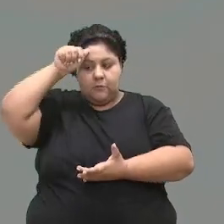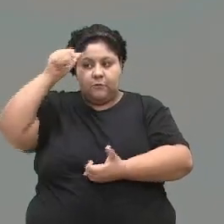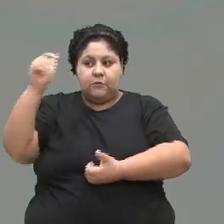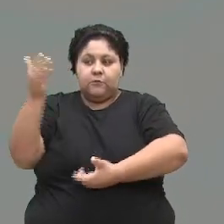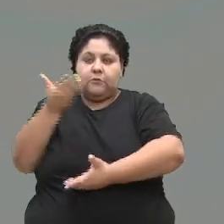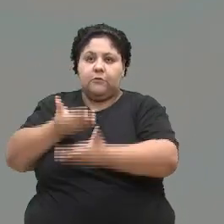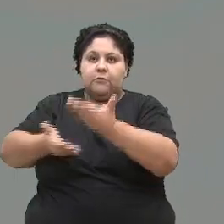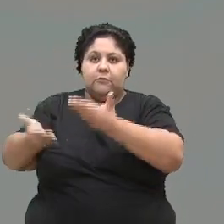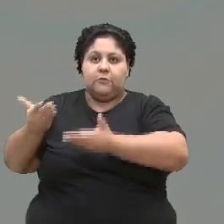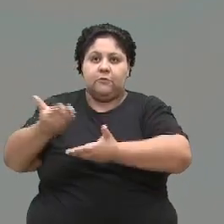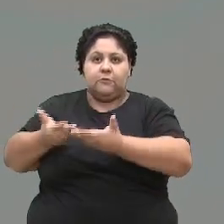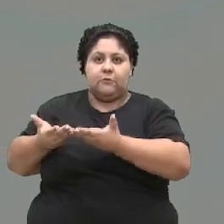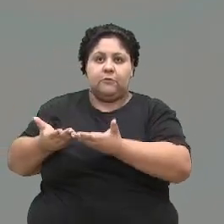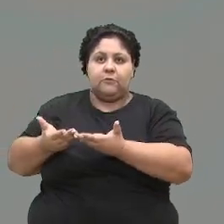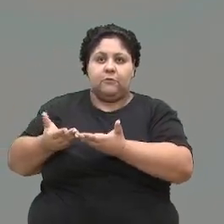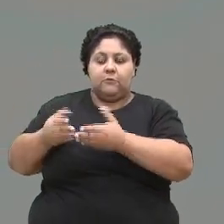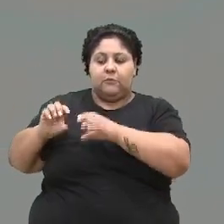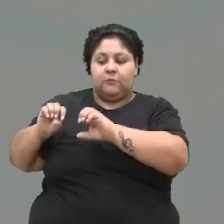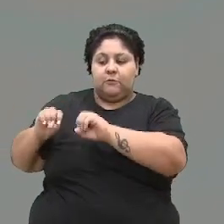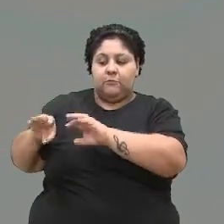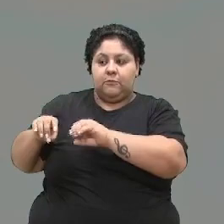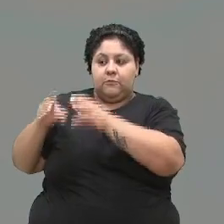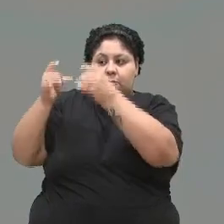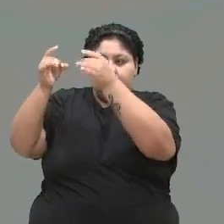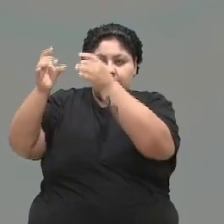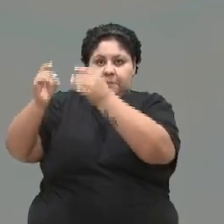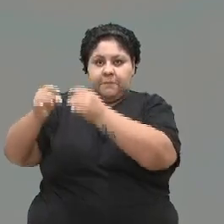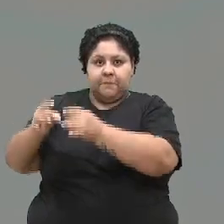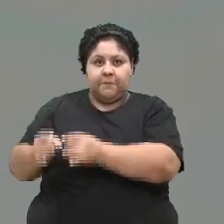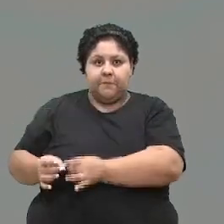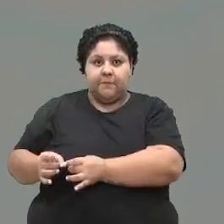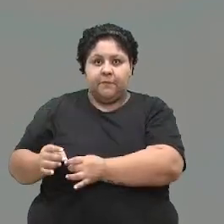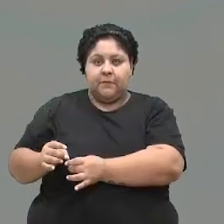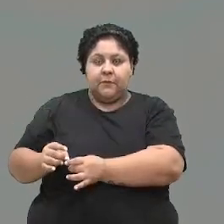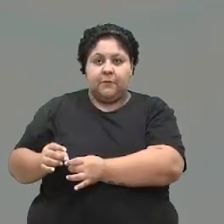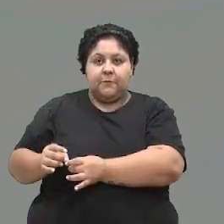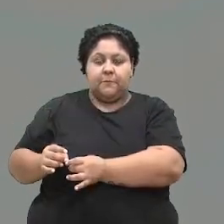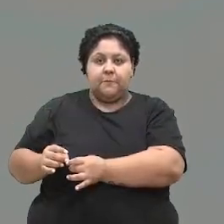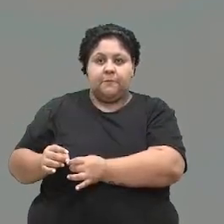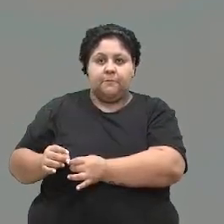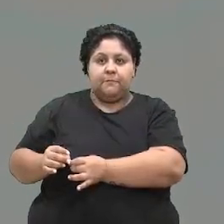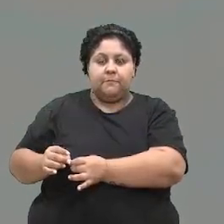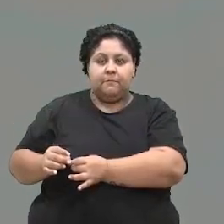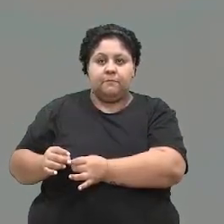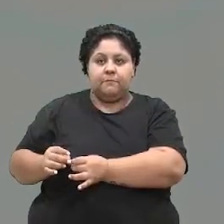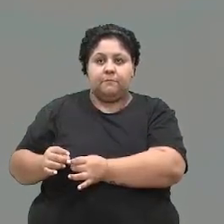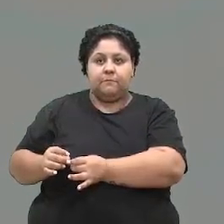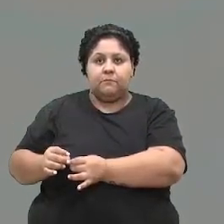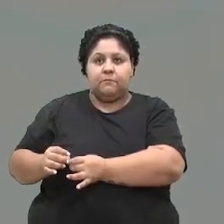no atendimento educacional especializado, o AE?